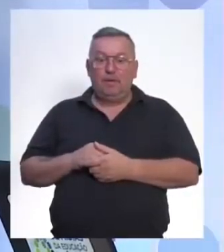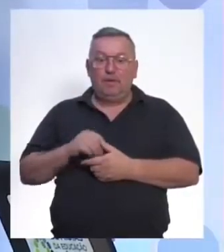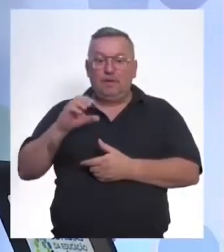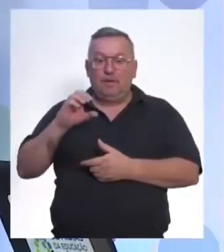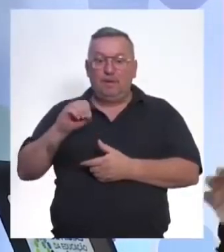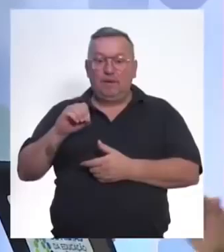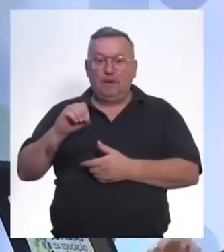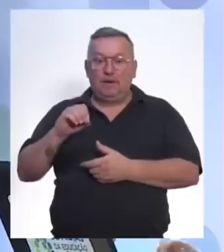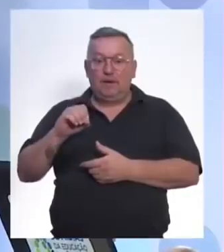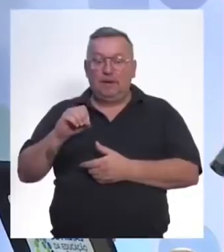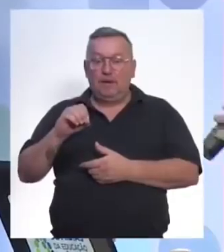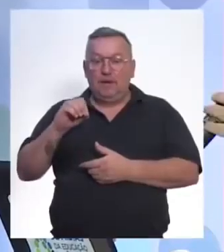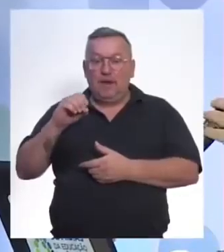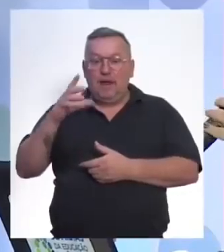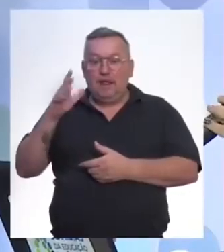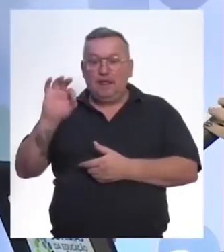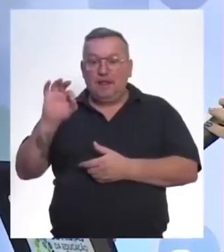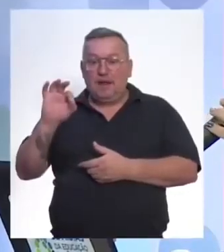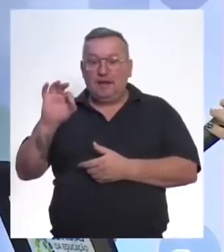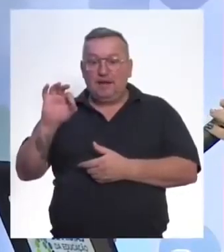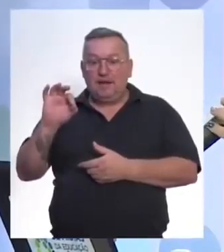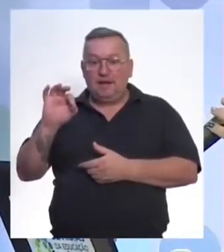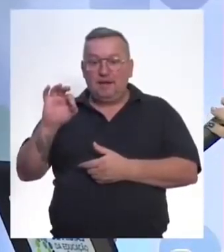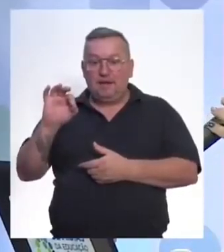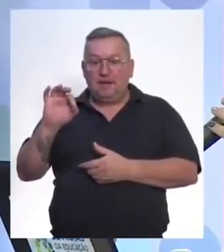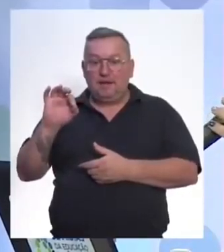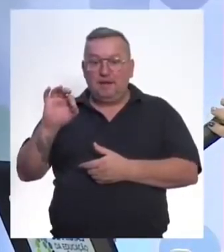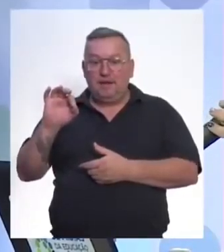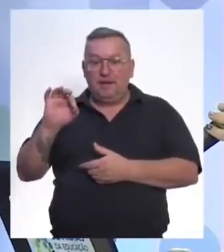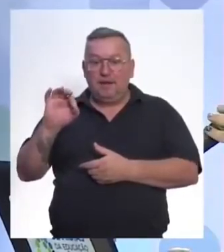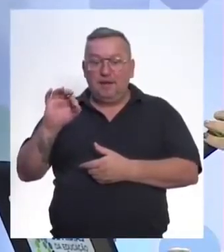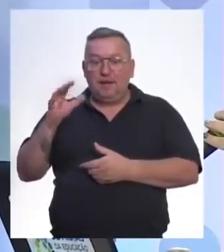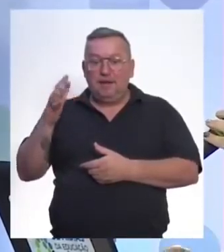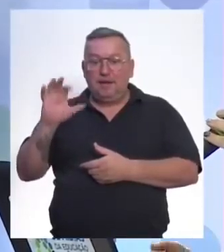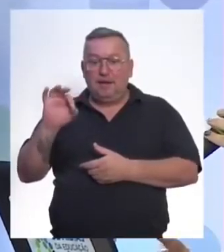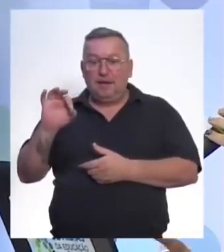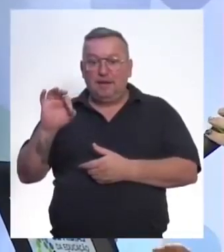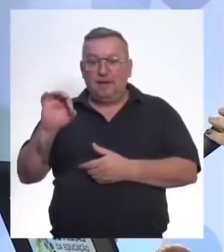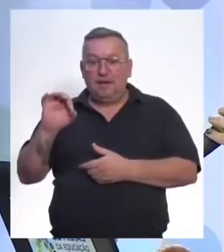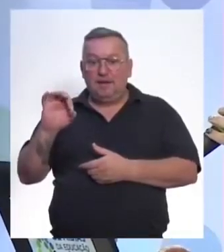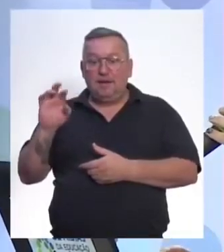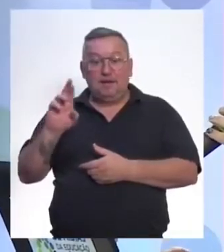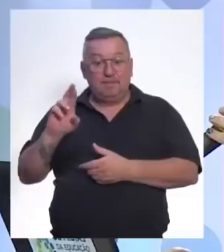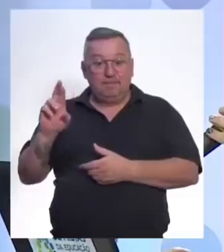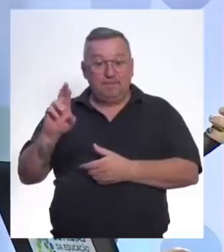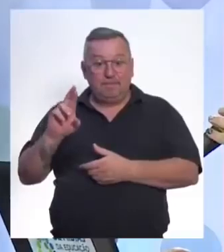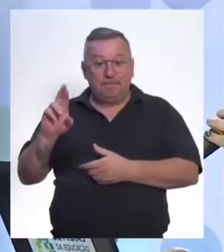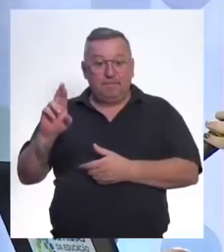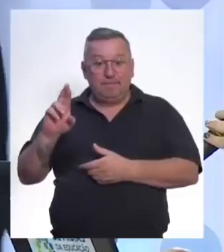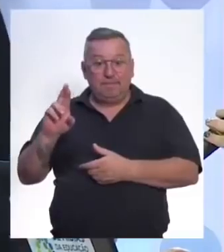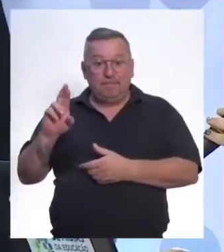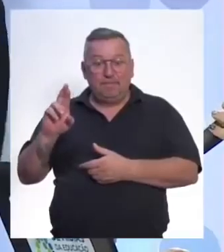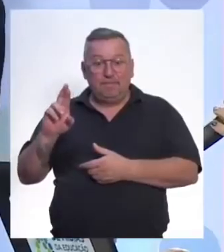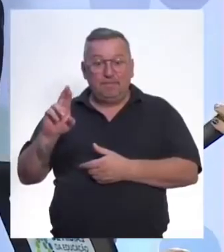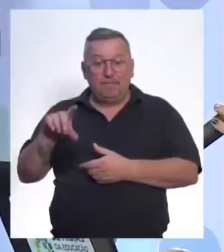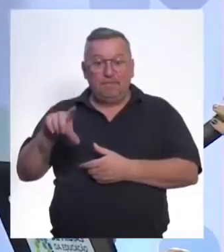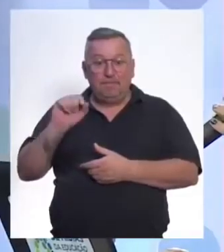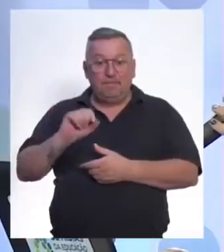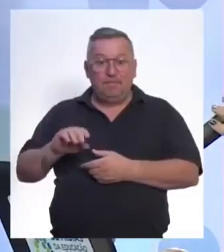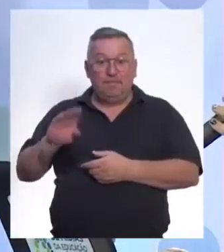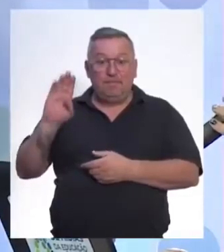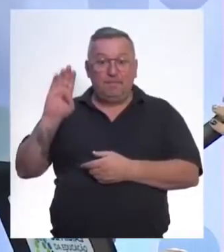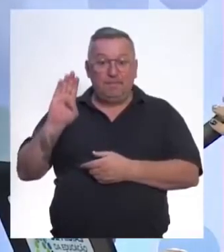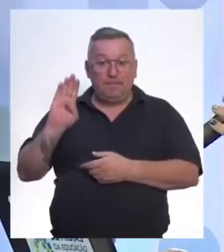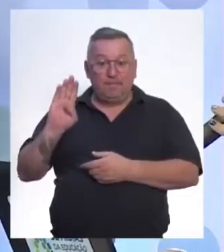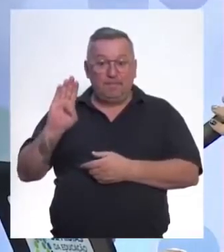lá, esse zero aqui não serve para nada, não é significativo. Portanto, temos aí os R$10. Olha lá, a